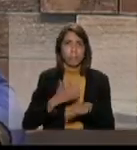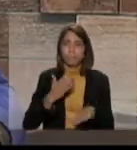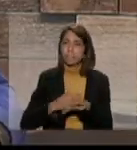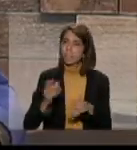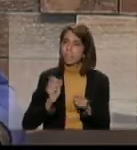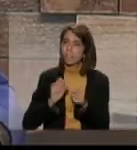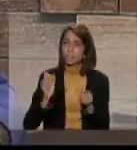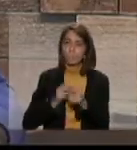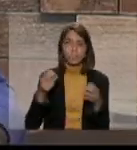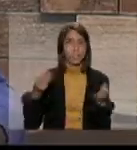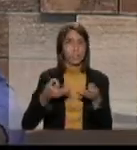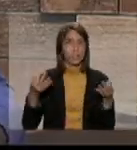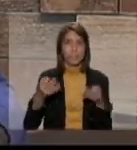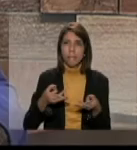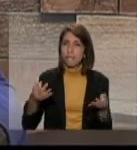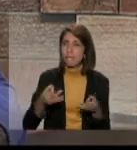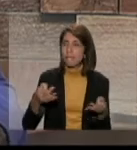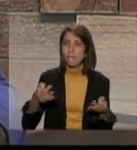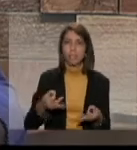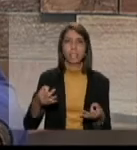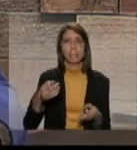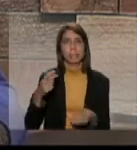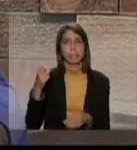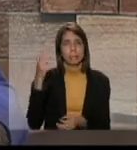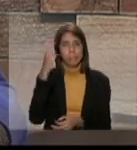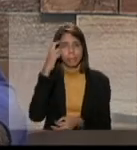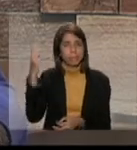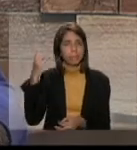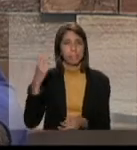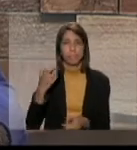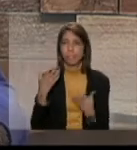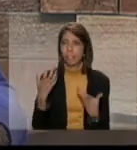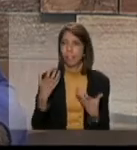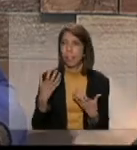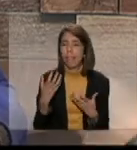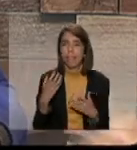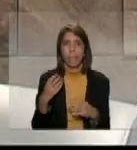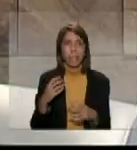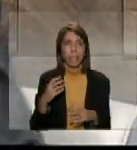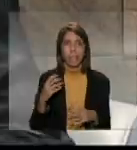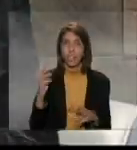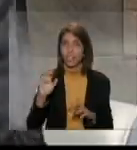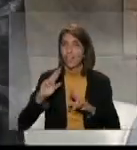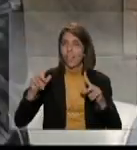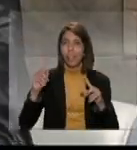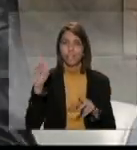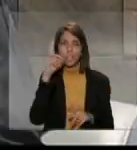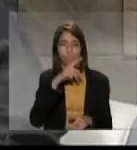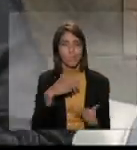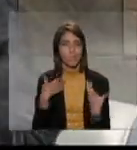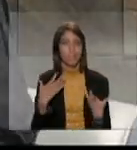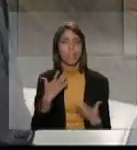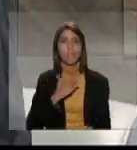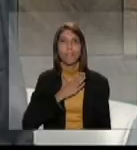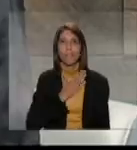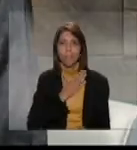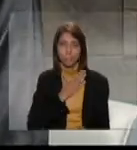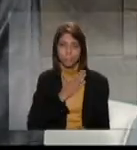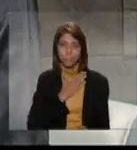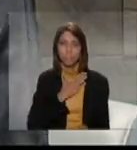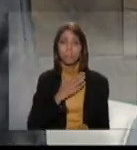coisas bem cascudos meu entendeu que está cada vez um desafio mais complicado